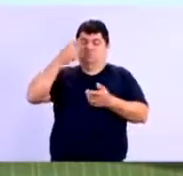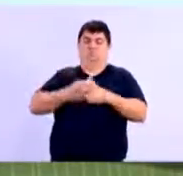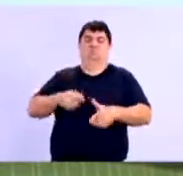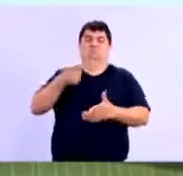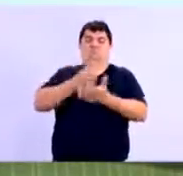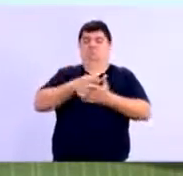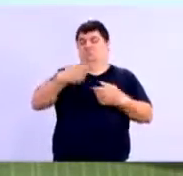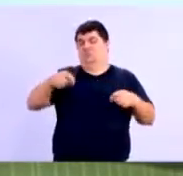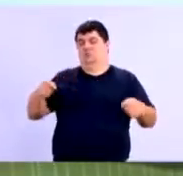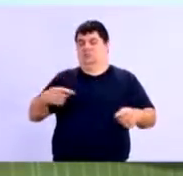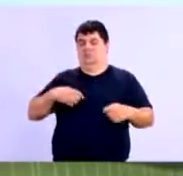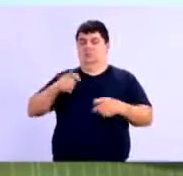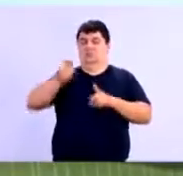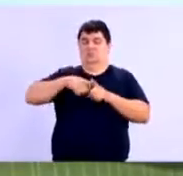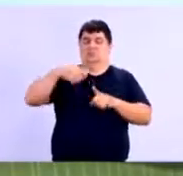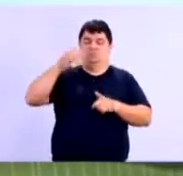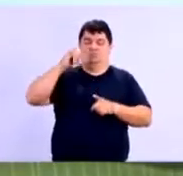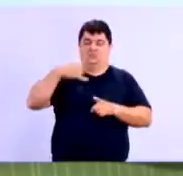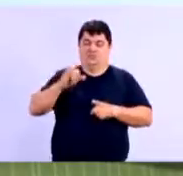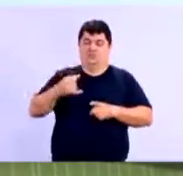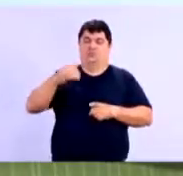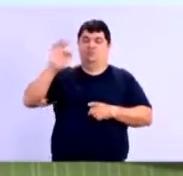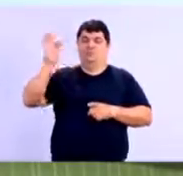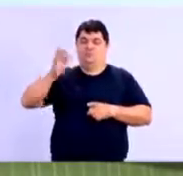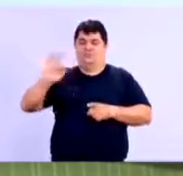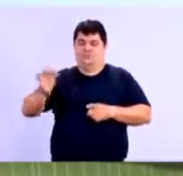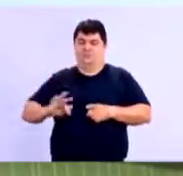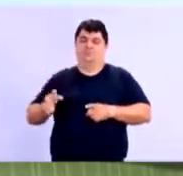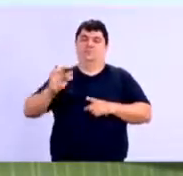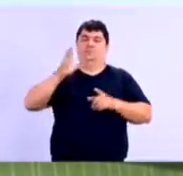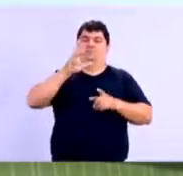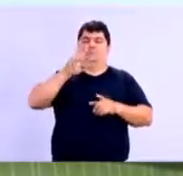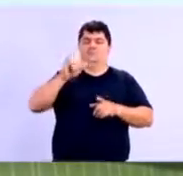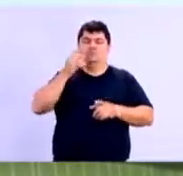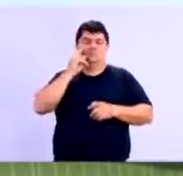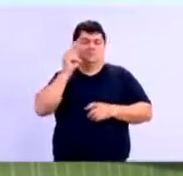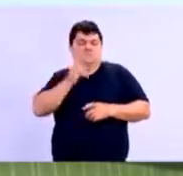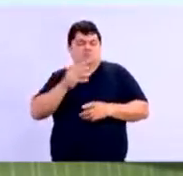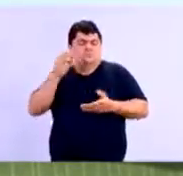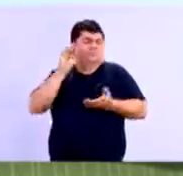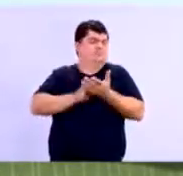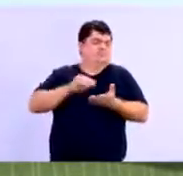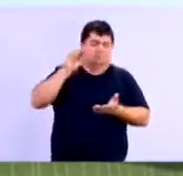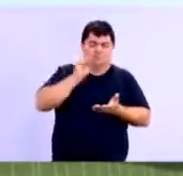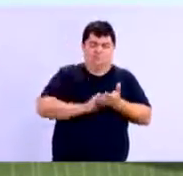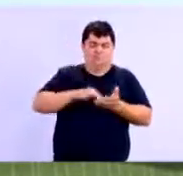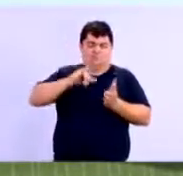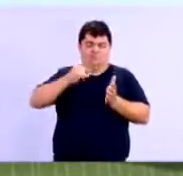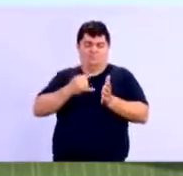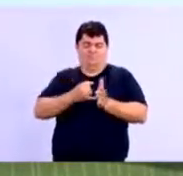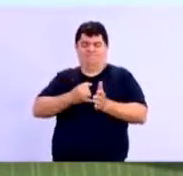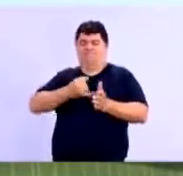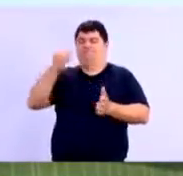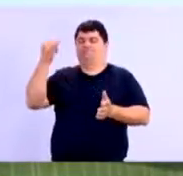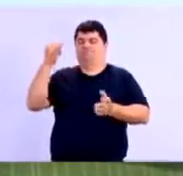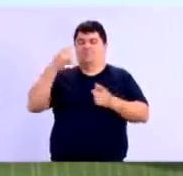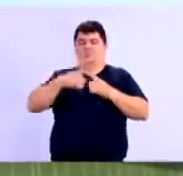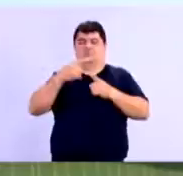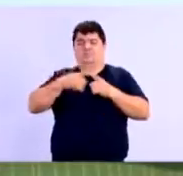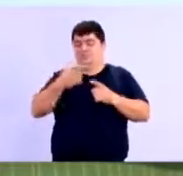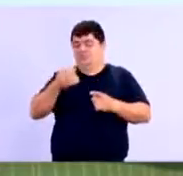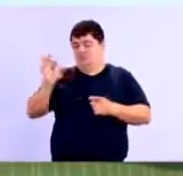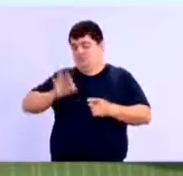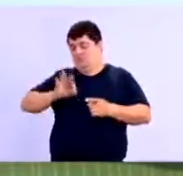primeiro, segundo mês, a gente já viu lá em gestão tributária, quer dizer, vocês vão ver em gestão tributária que os juros dos 2 primeiros meses, a multa é